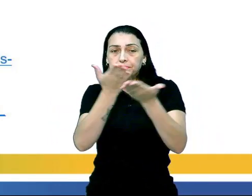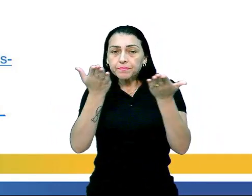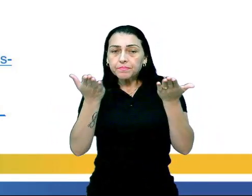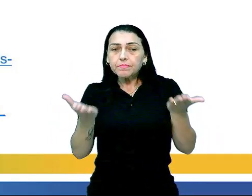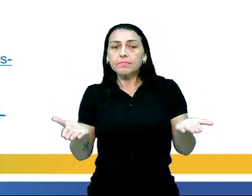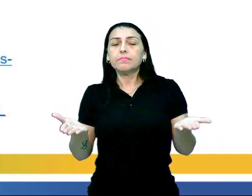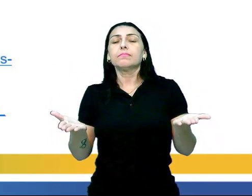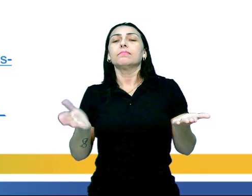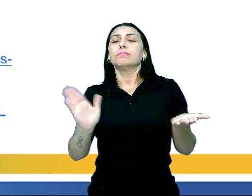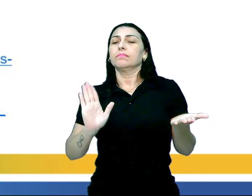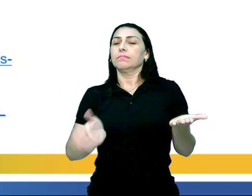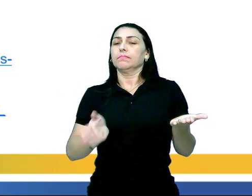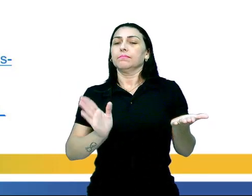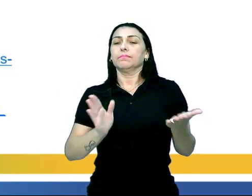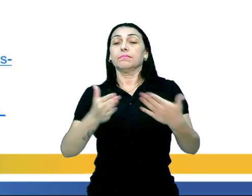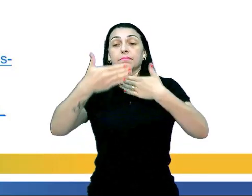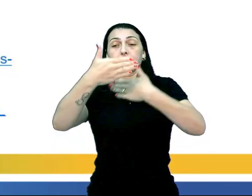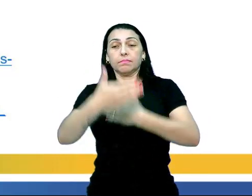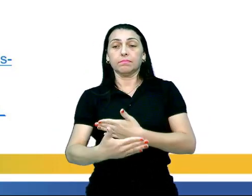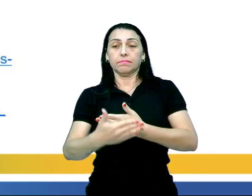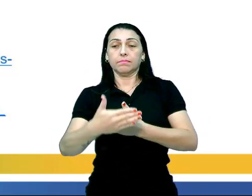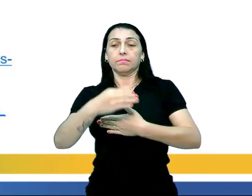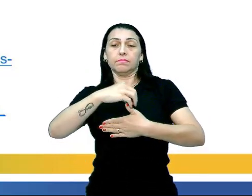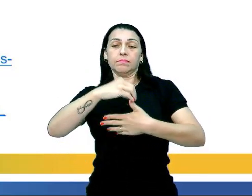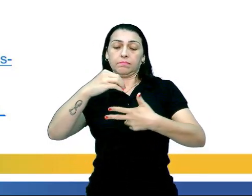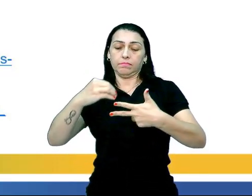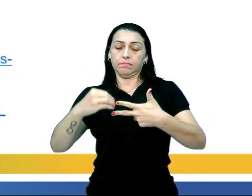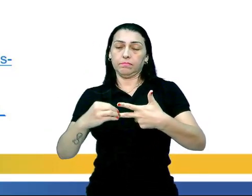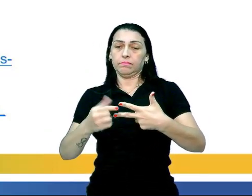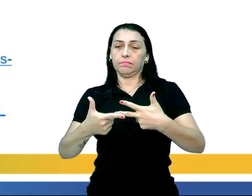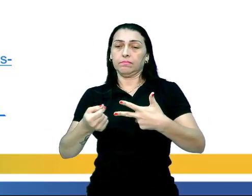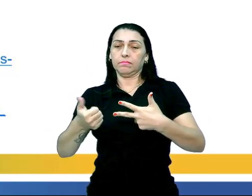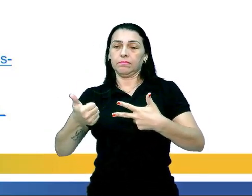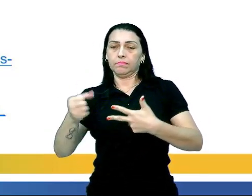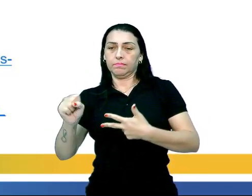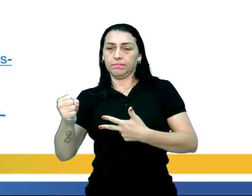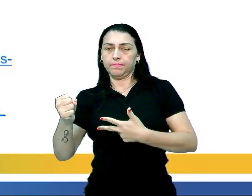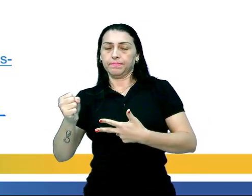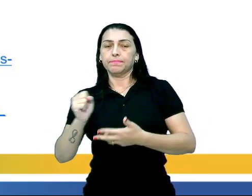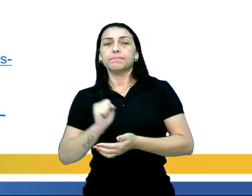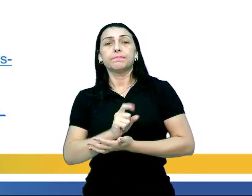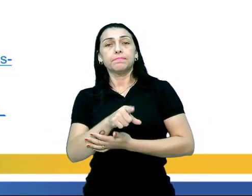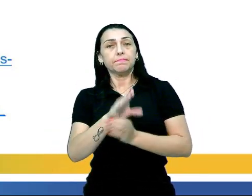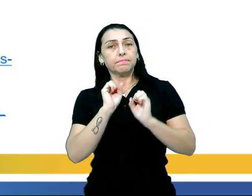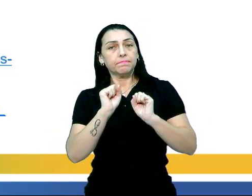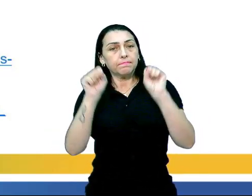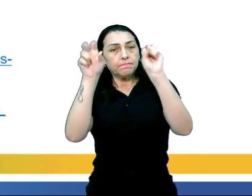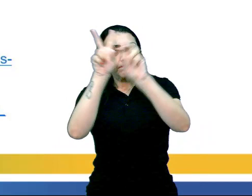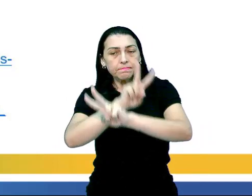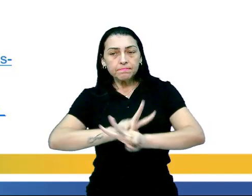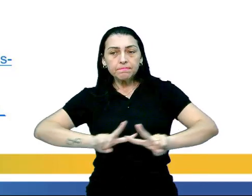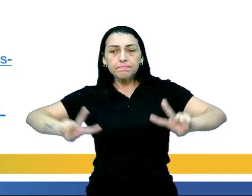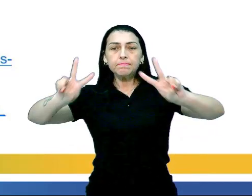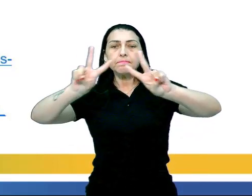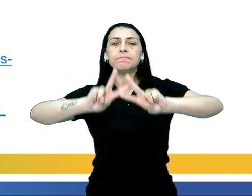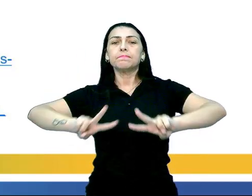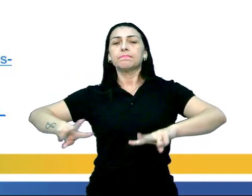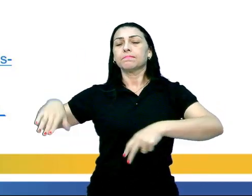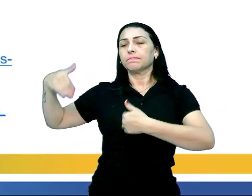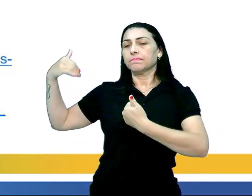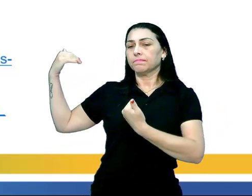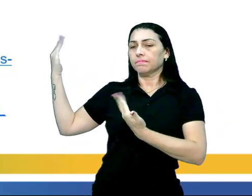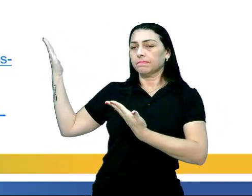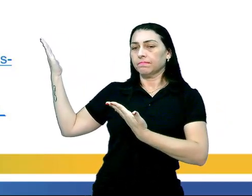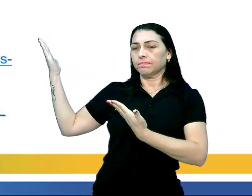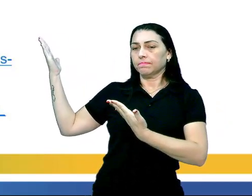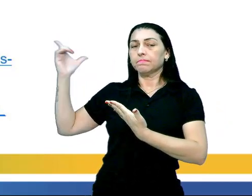que esteve na prova do Enem do ano de 2018. E aí vocês podem visualizar. Nós